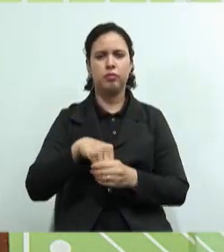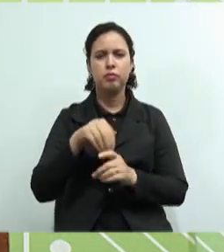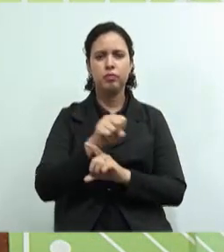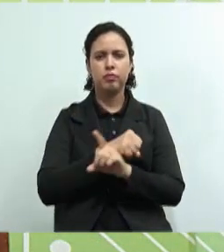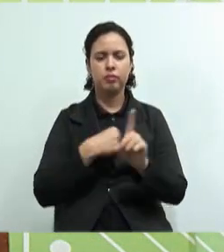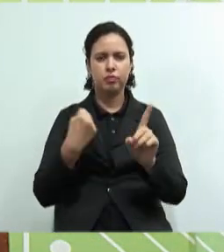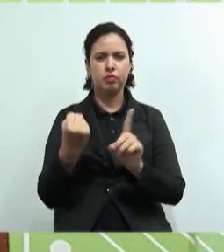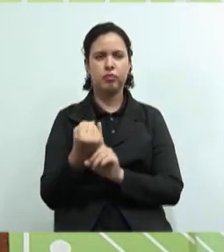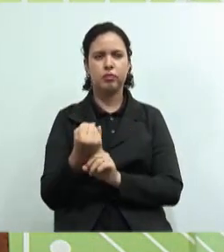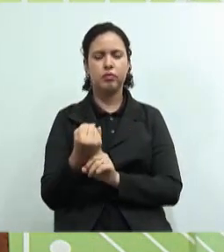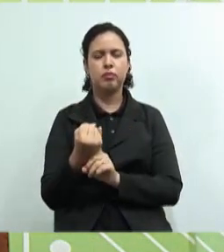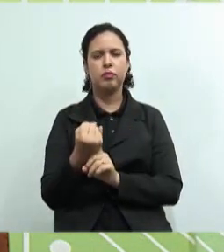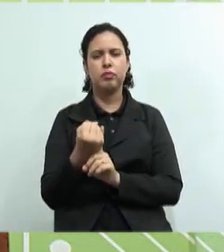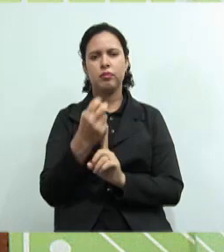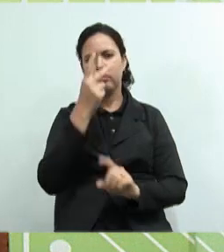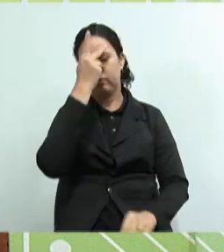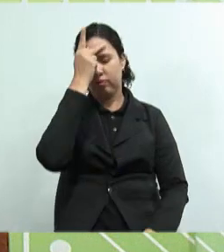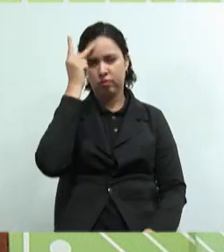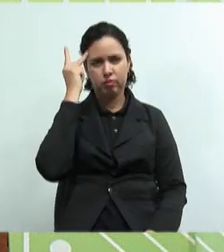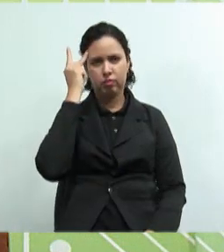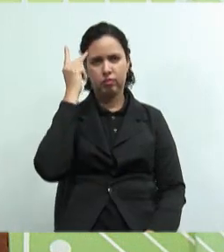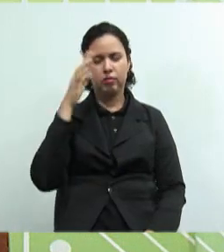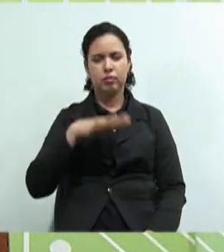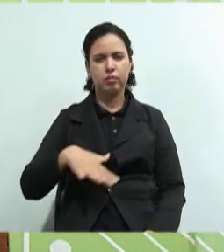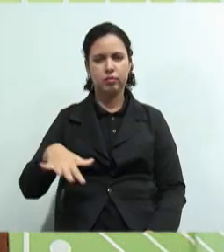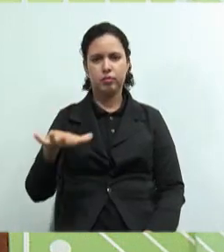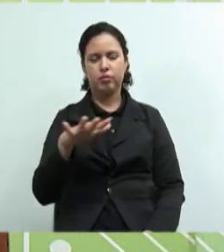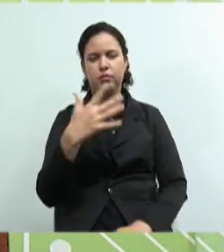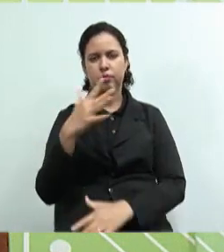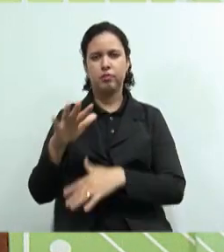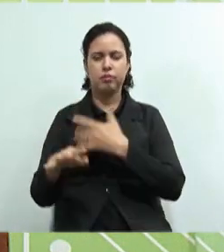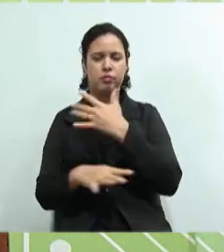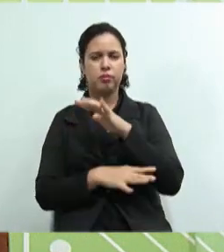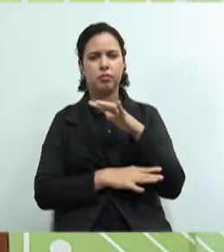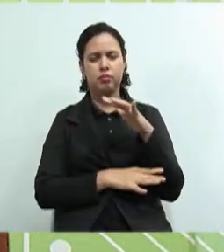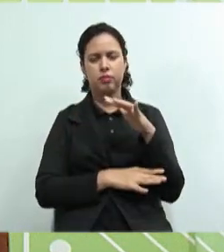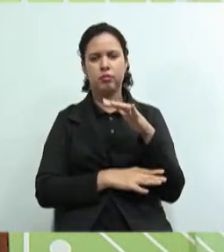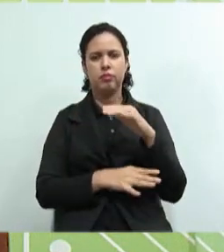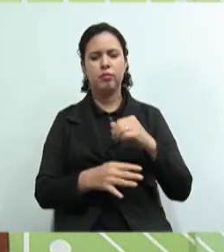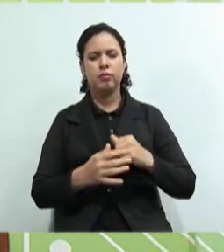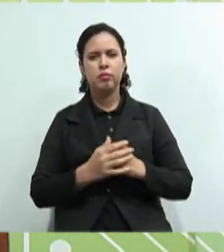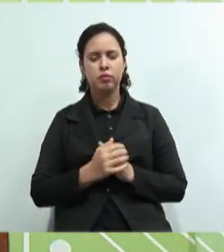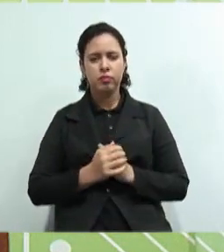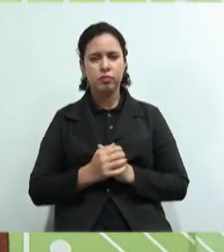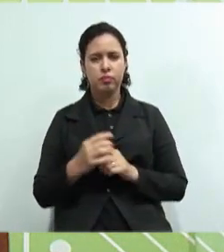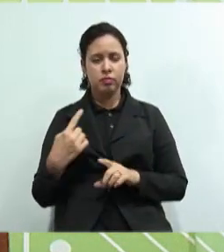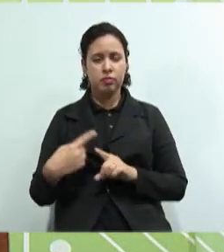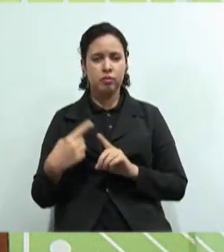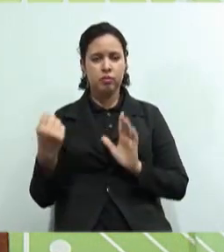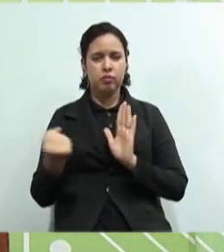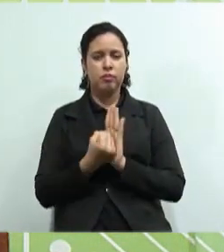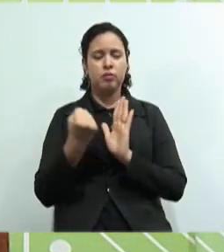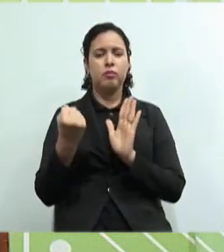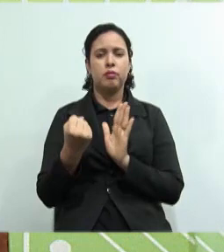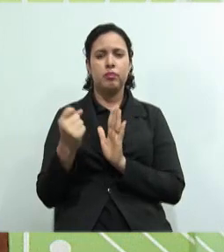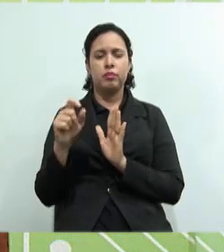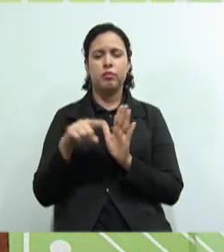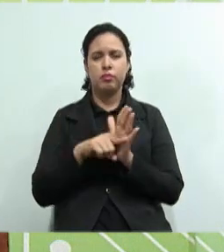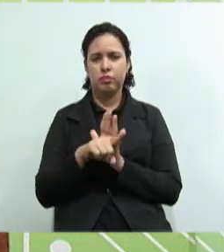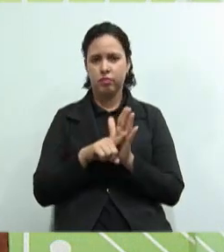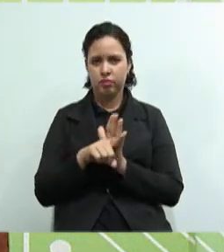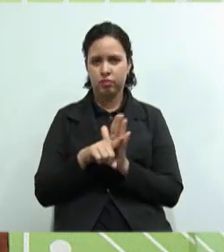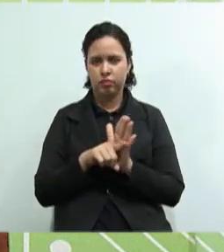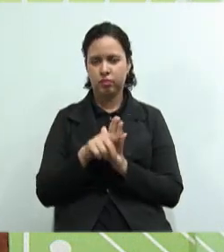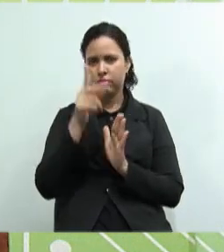sociedade, em relação às pessoas, e dentro do meio ambiente, em relação à natureza. Porque esse impacto é avaliado pelos